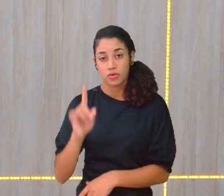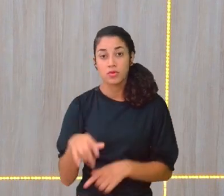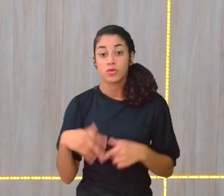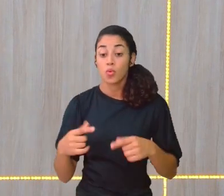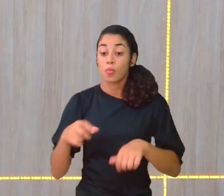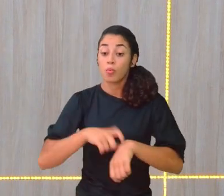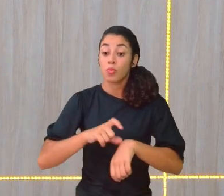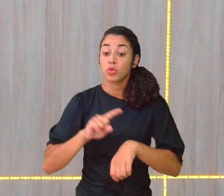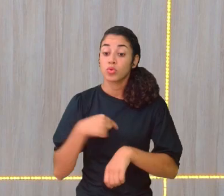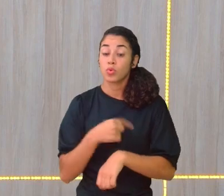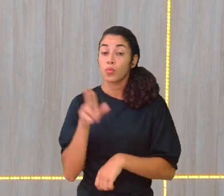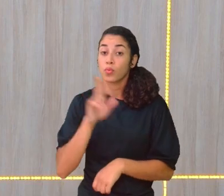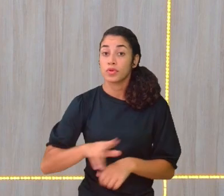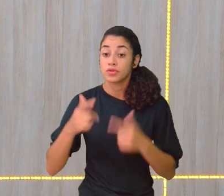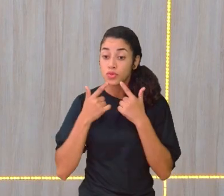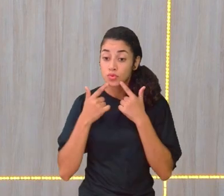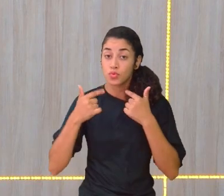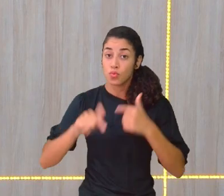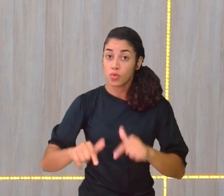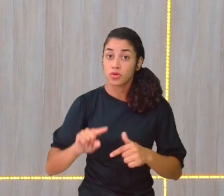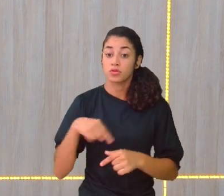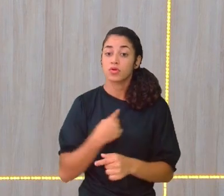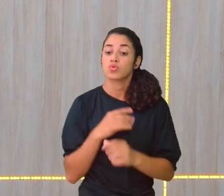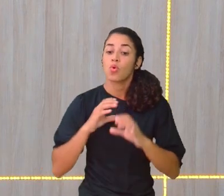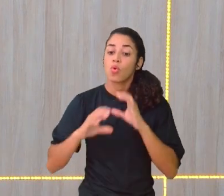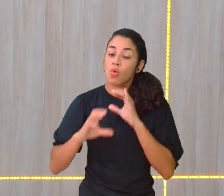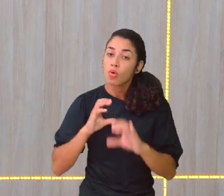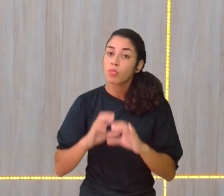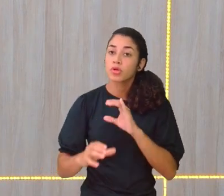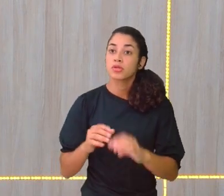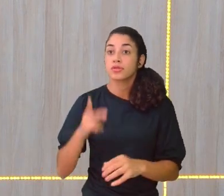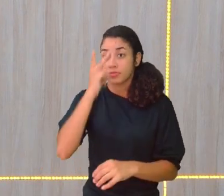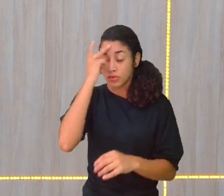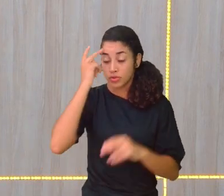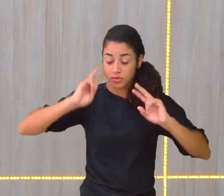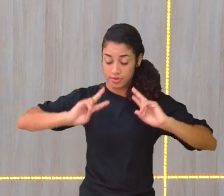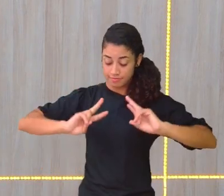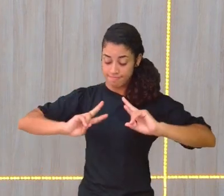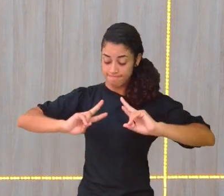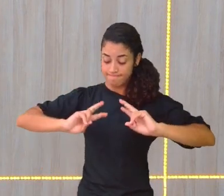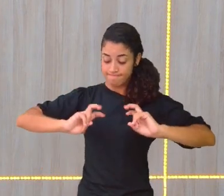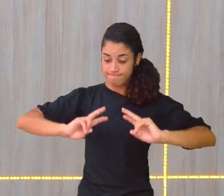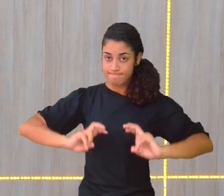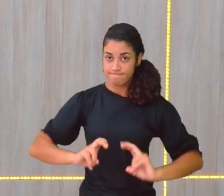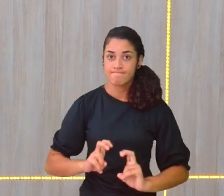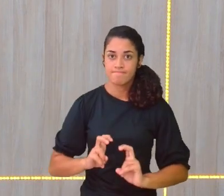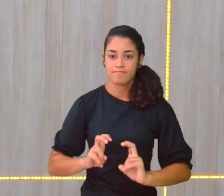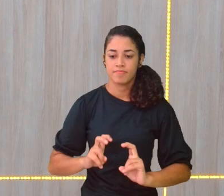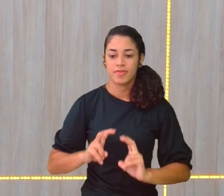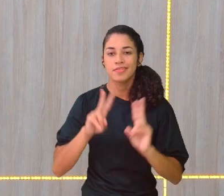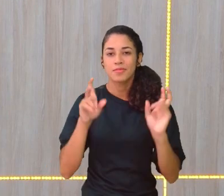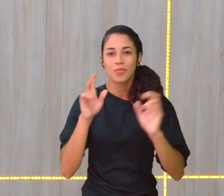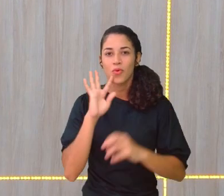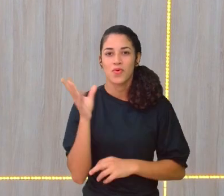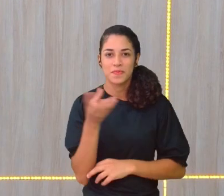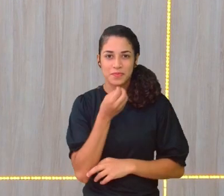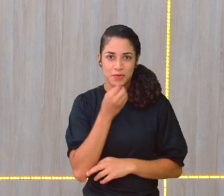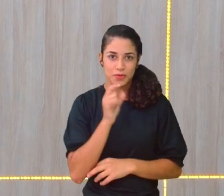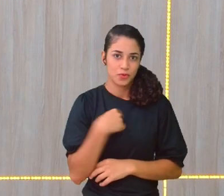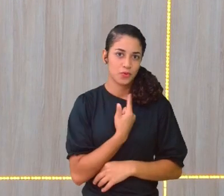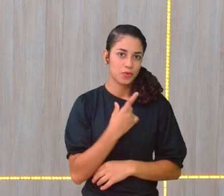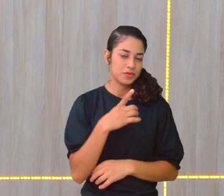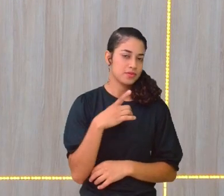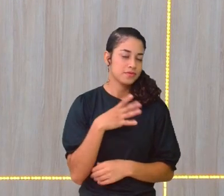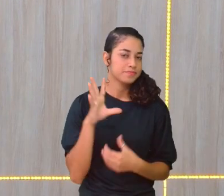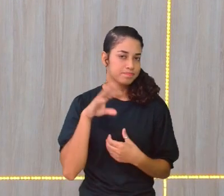nos comunicando, as pessoas estão fazendo a leitura sobre esse conhecimento. Então,